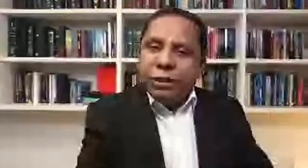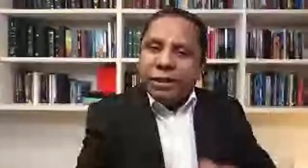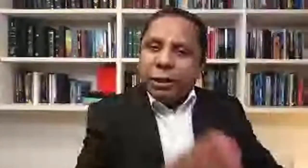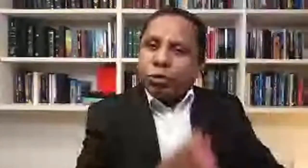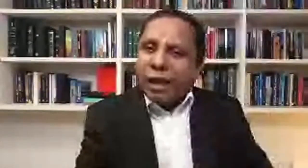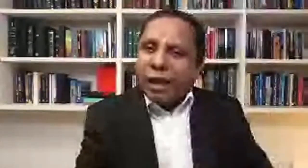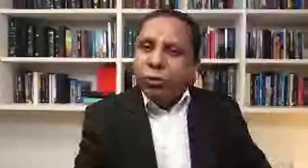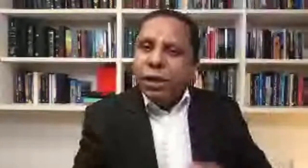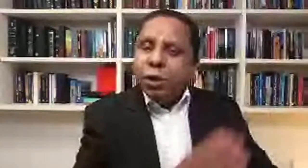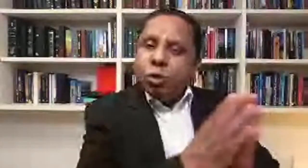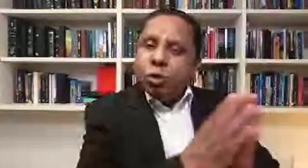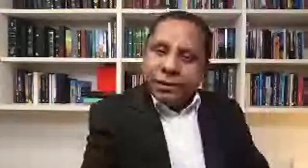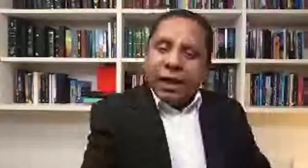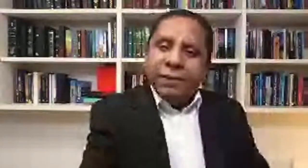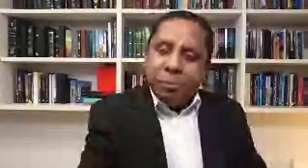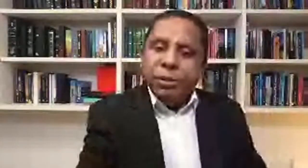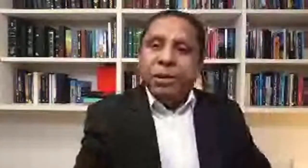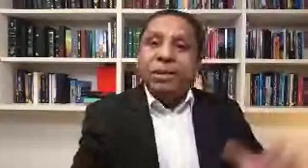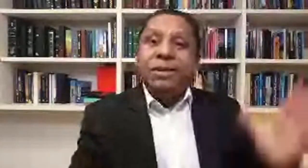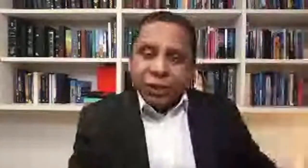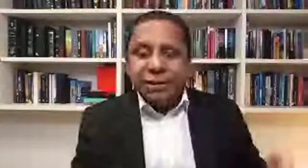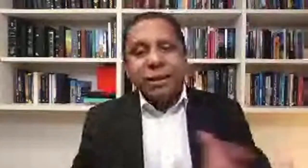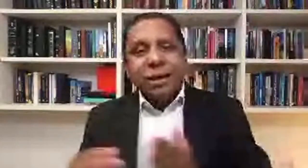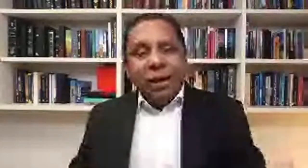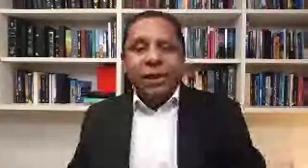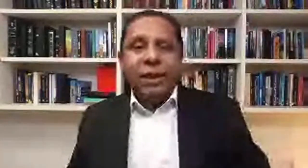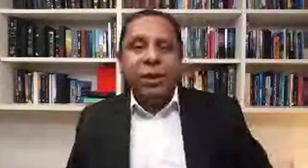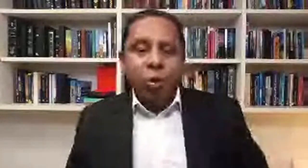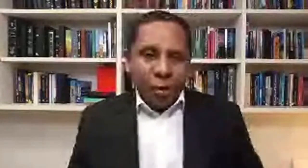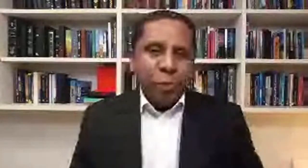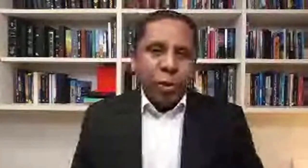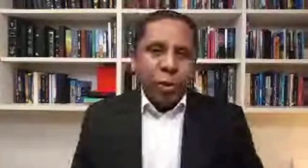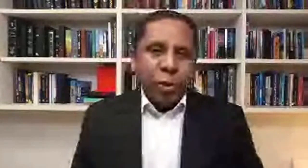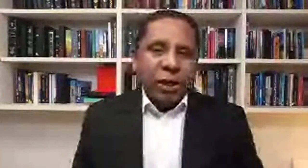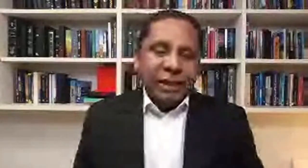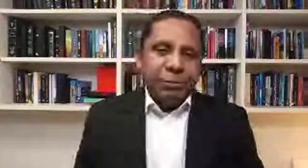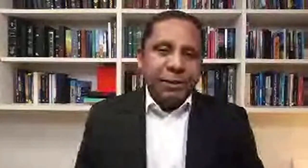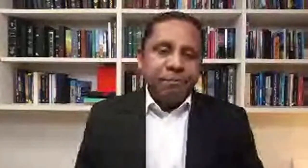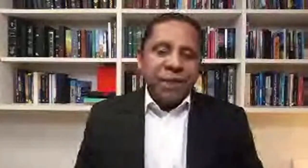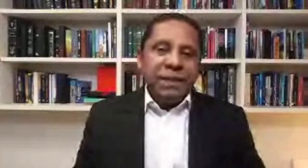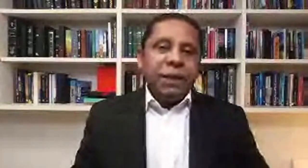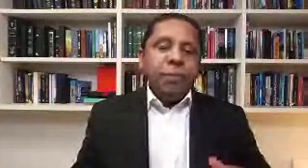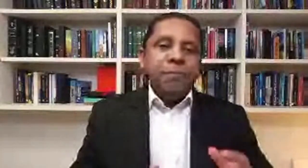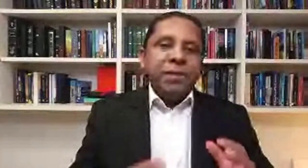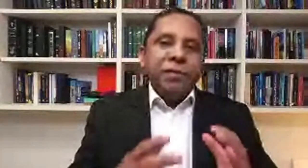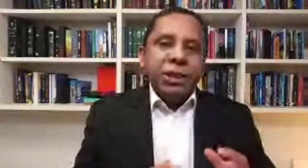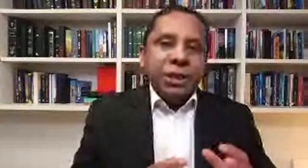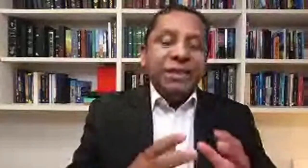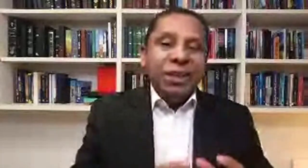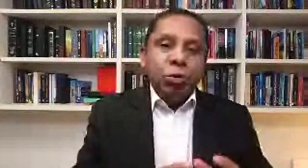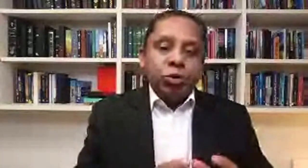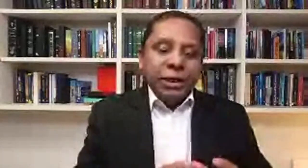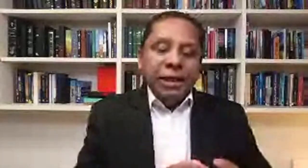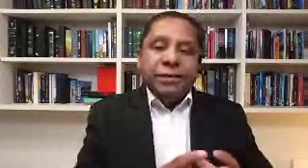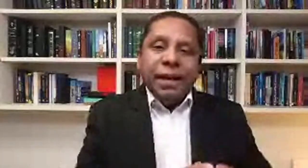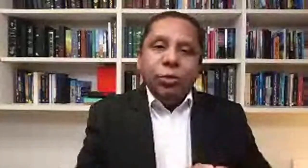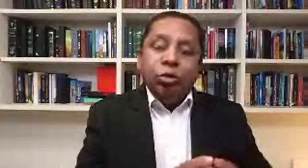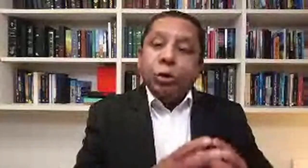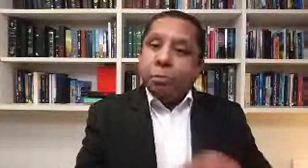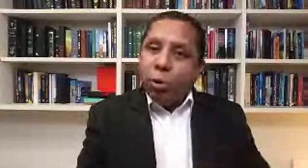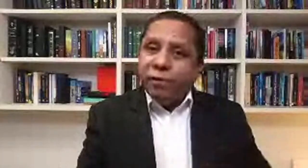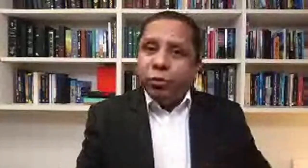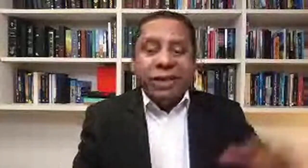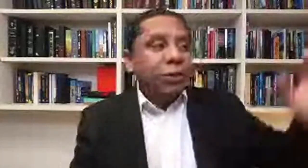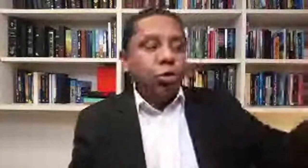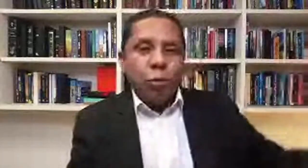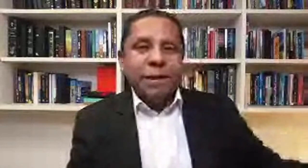o 7º dia, que é o sábado, como está na Bíblia, desde até o Apocalipse. Então, veja que Deus, ele tem o